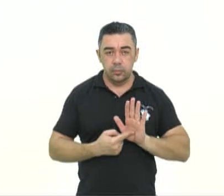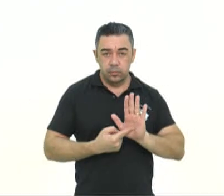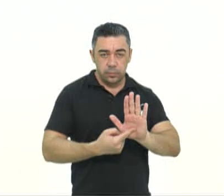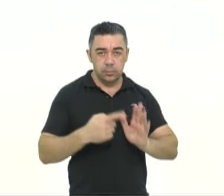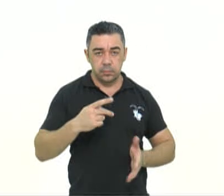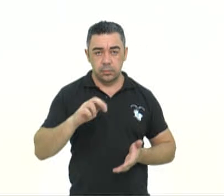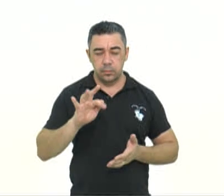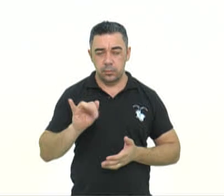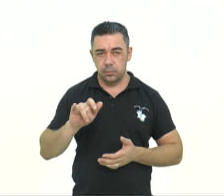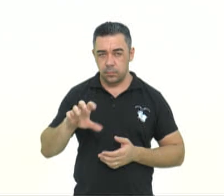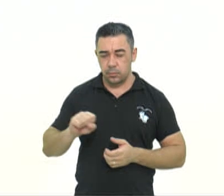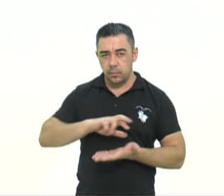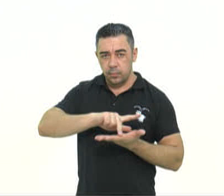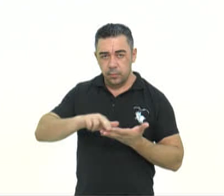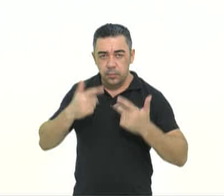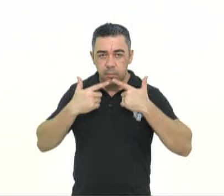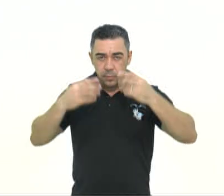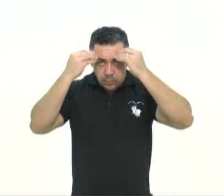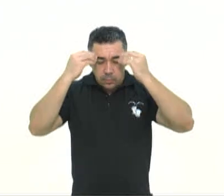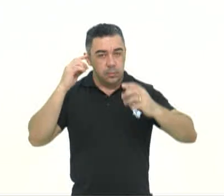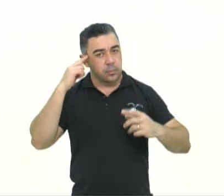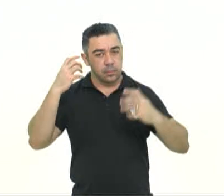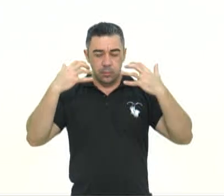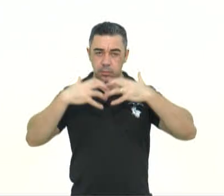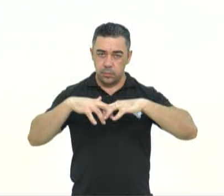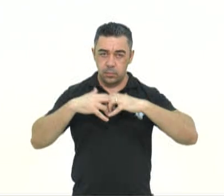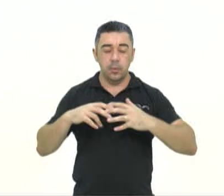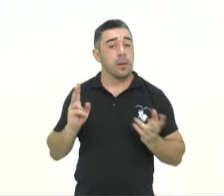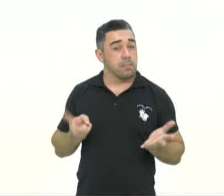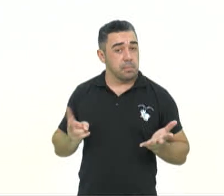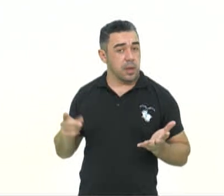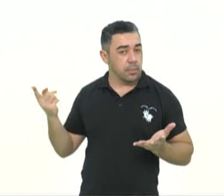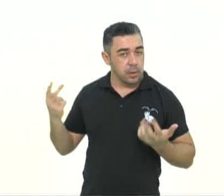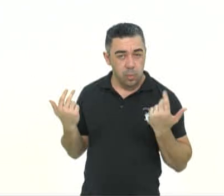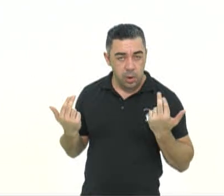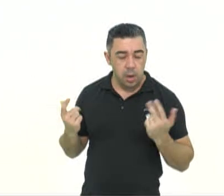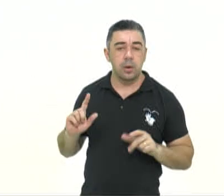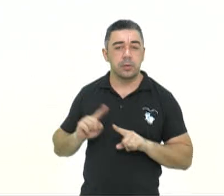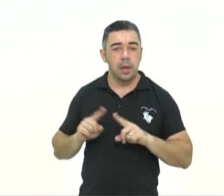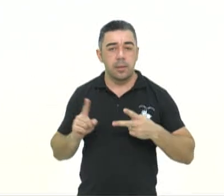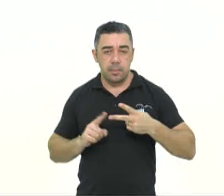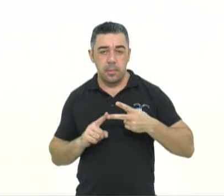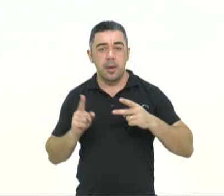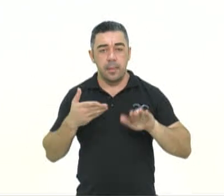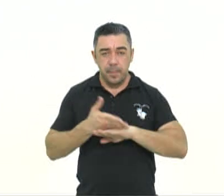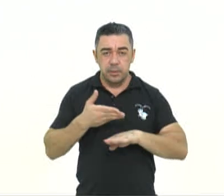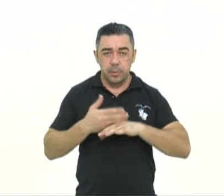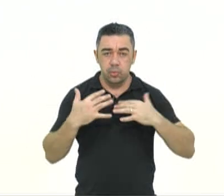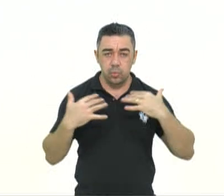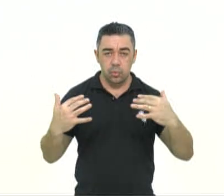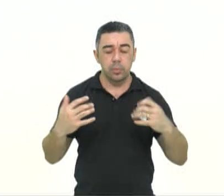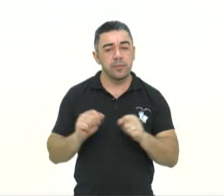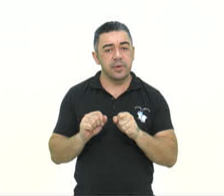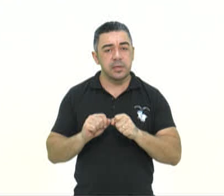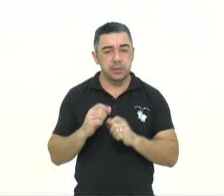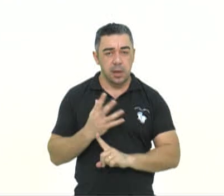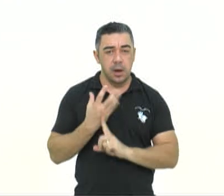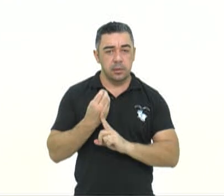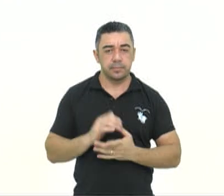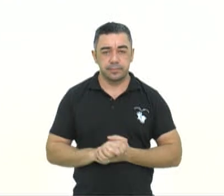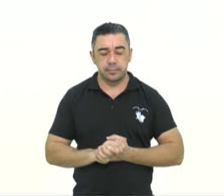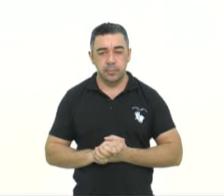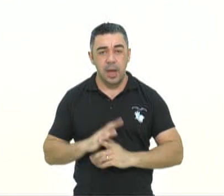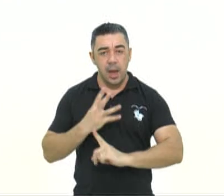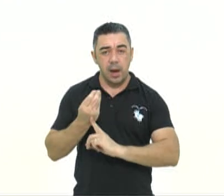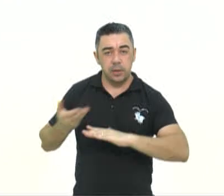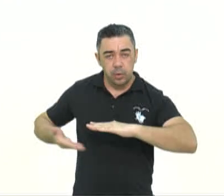construção com múltiplas linguagens que leva a uma reflexão. Happening, mesma definição, mas com a participação do público na construção da obra. Arte contemporânea,